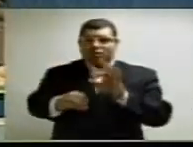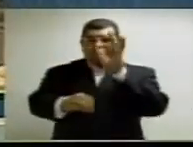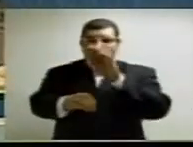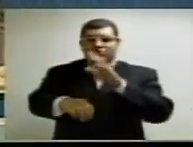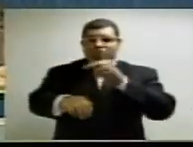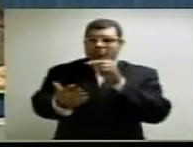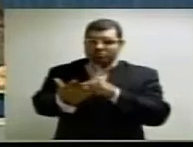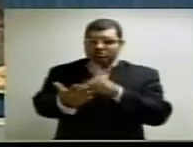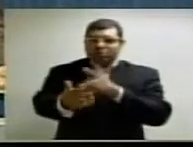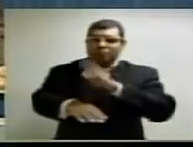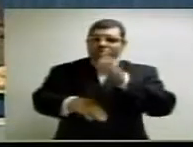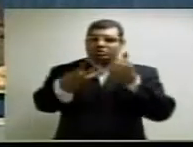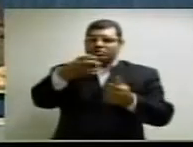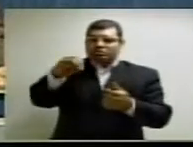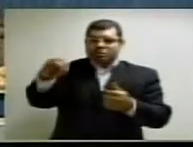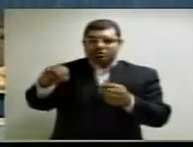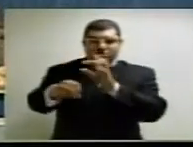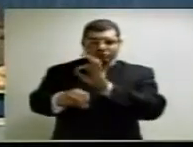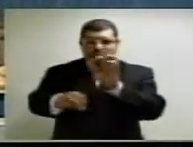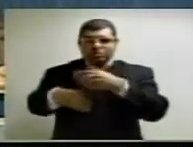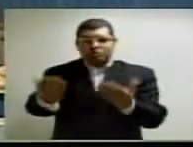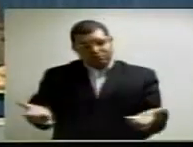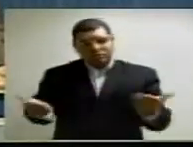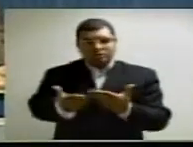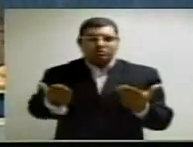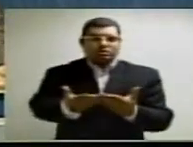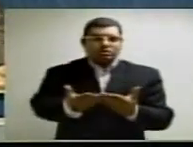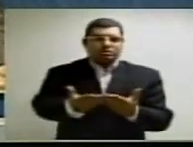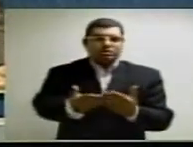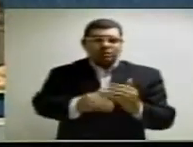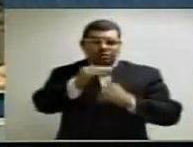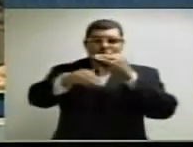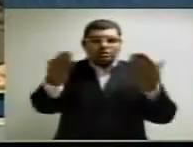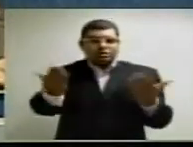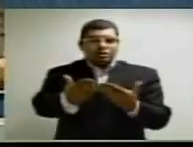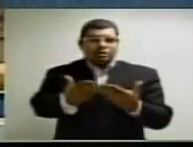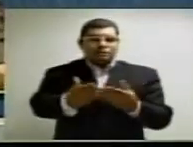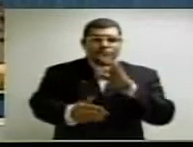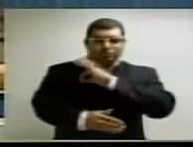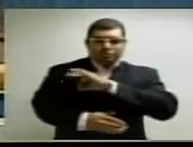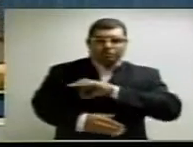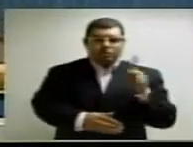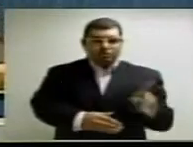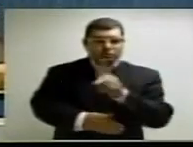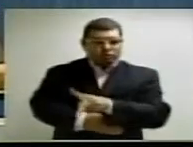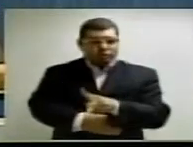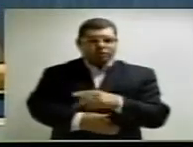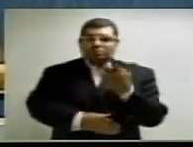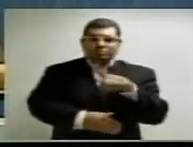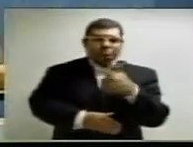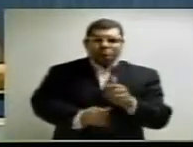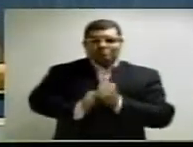de mais que 300%. Infelizmente, nesse período, o salário dos professores